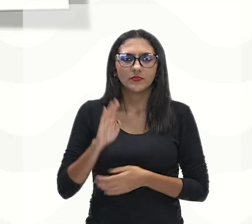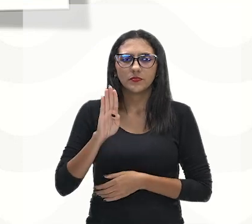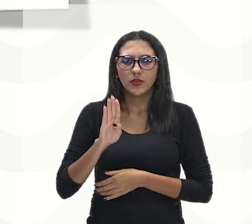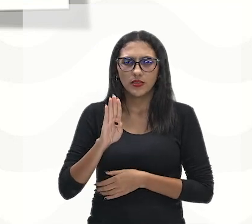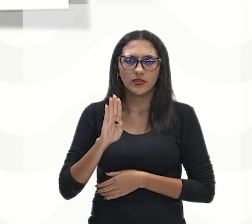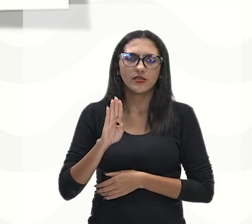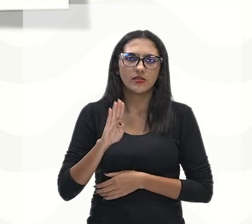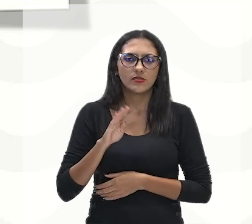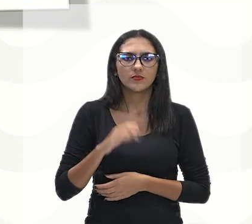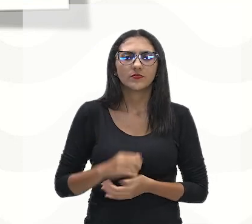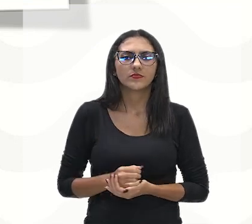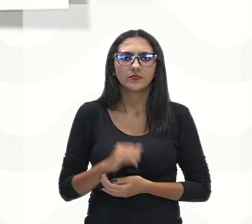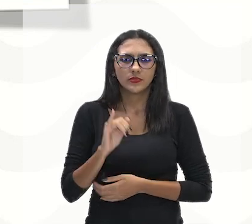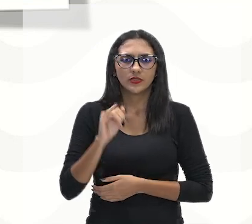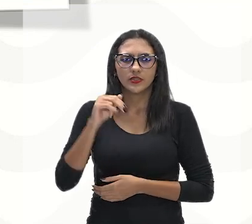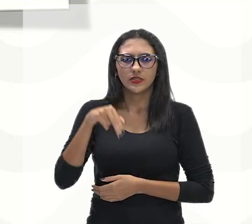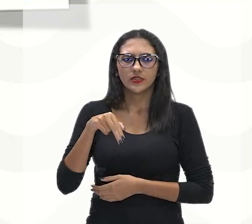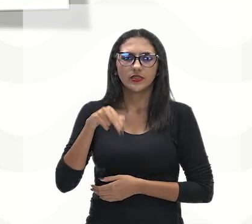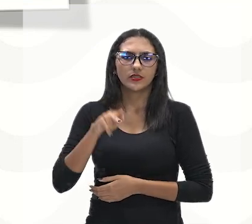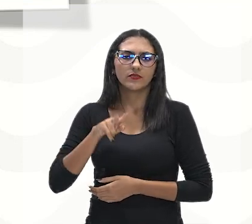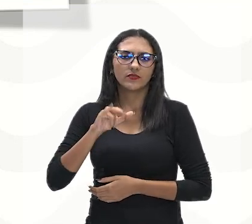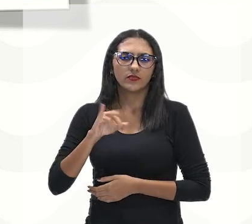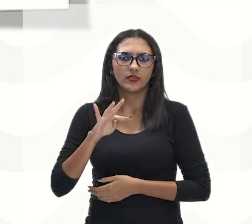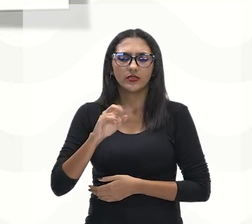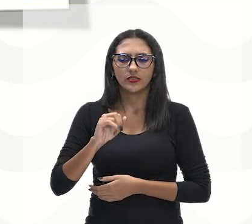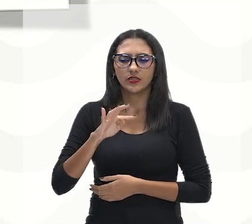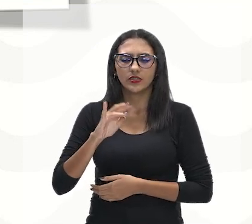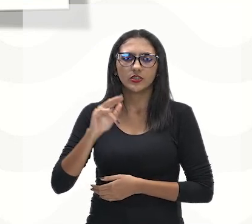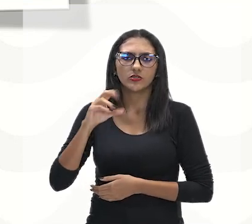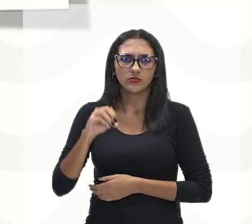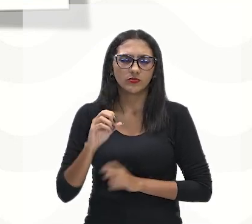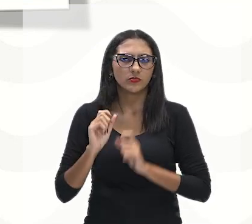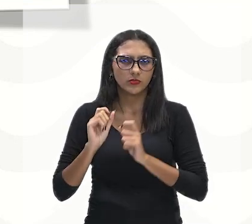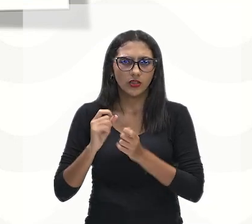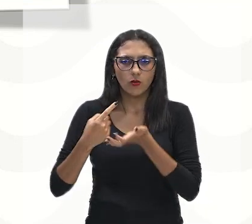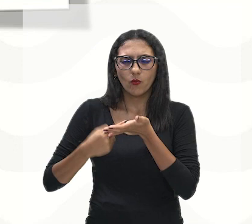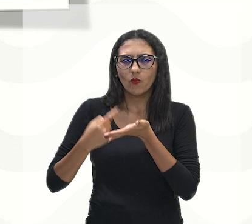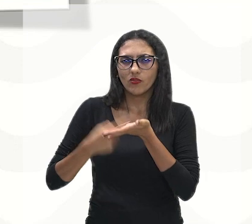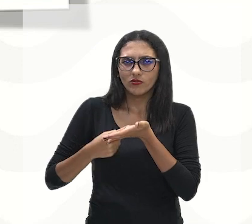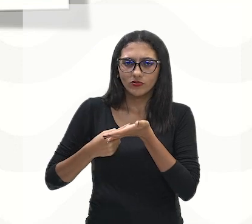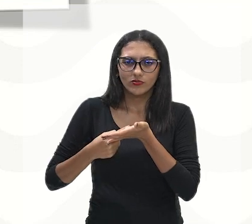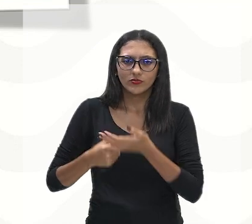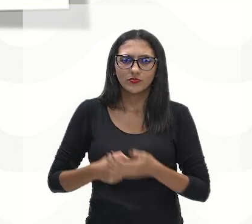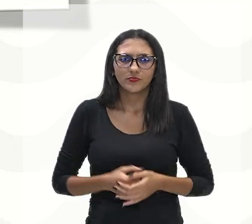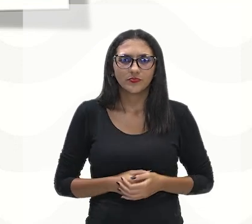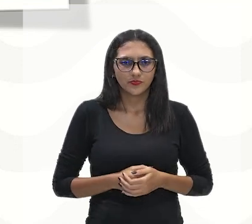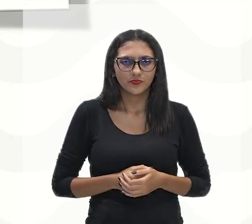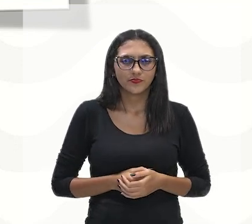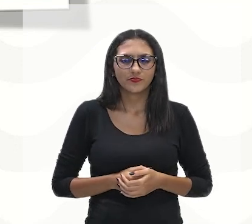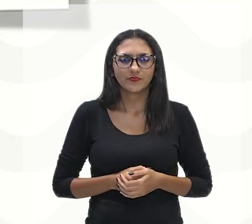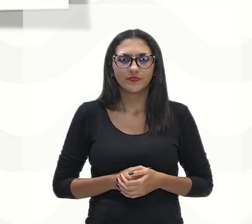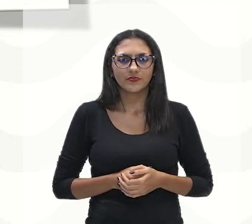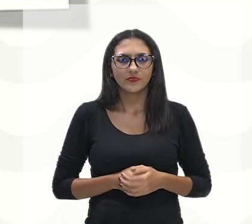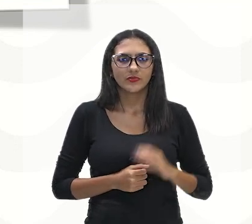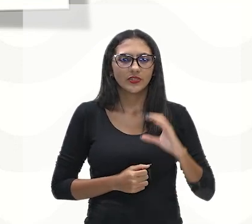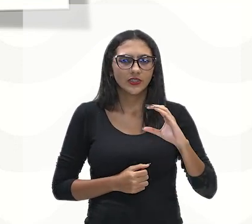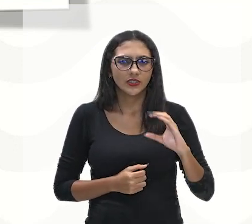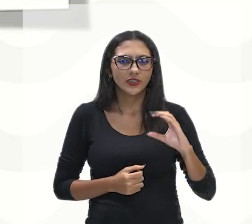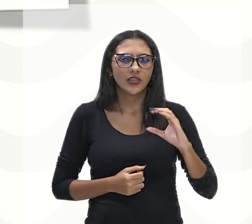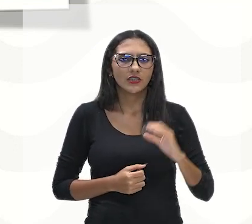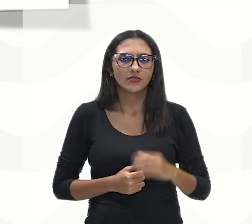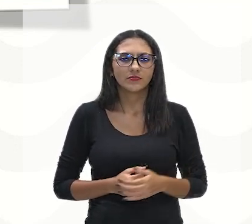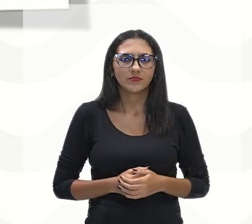é um convite. Será que é um convite? Analisem comigo. A letter C, que é o postcard, tá fácil